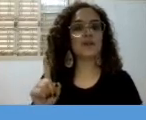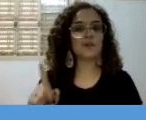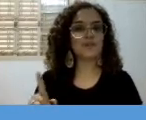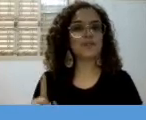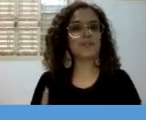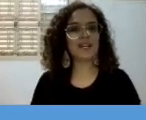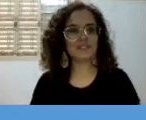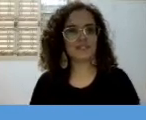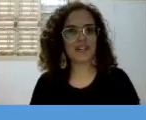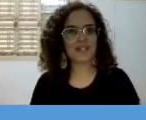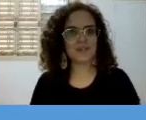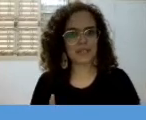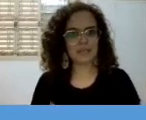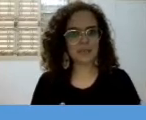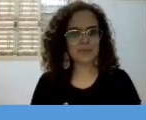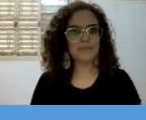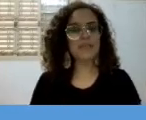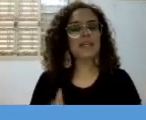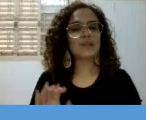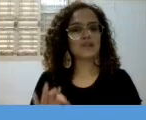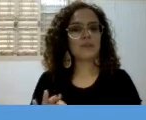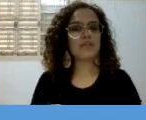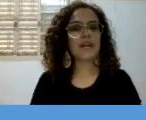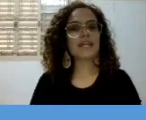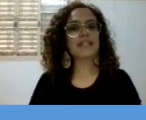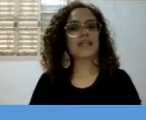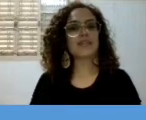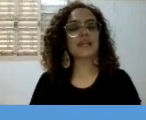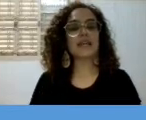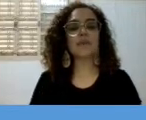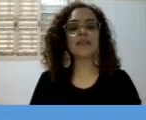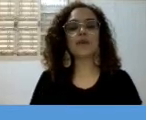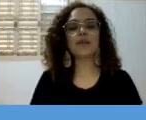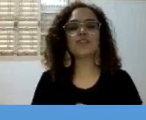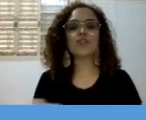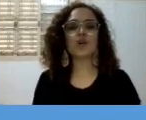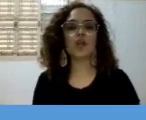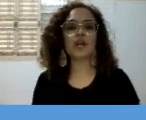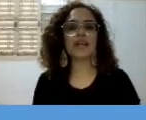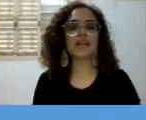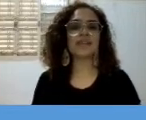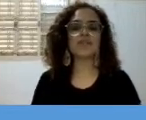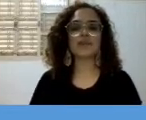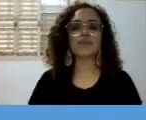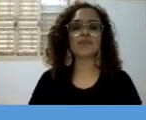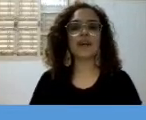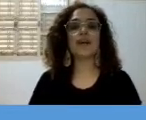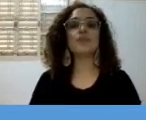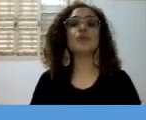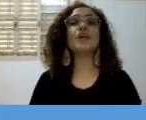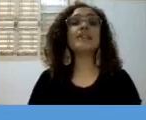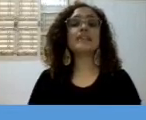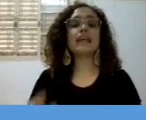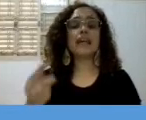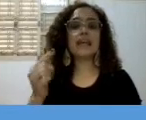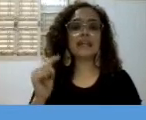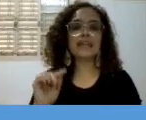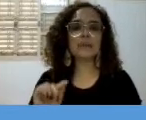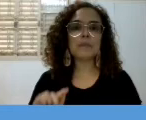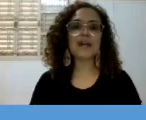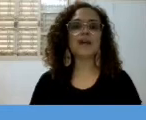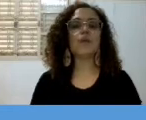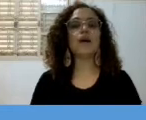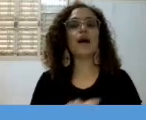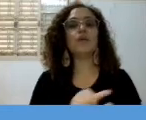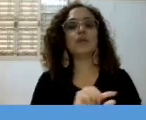no segundo e no quarto verso, lembram? Então vamos ficar atentos aí, porque o que a gente colocar aqui no segundo verso tem